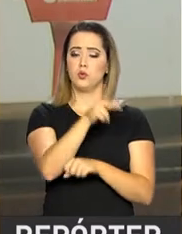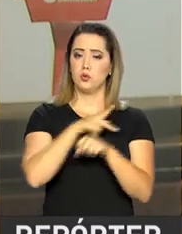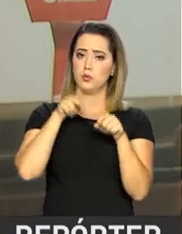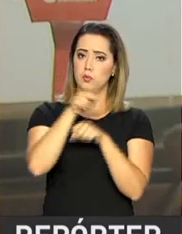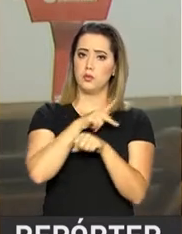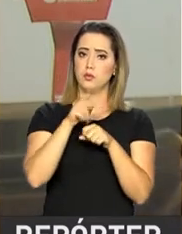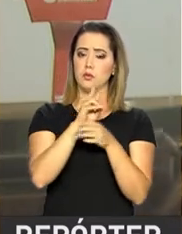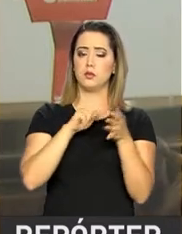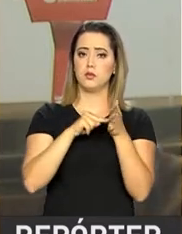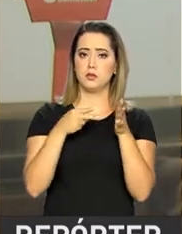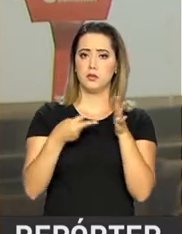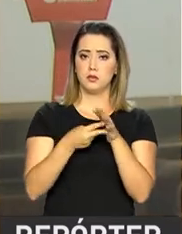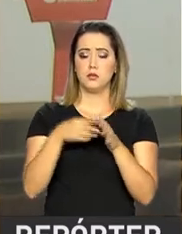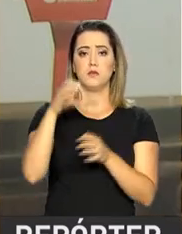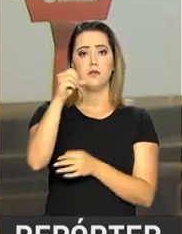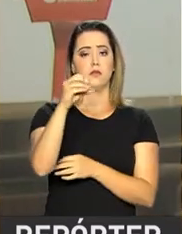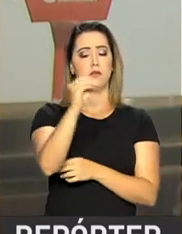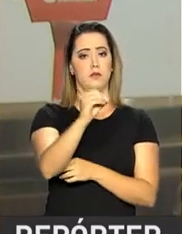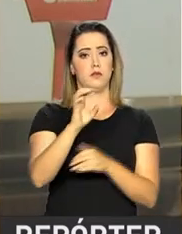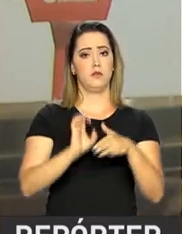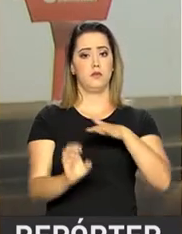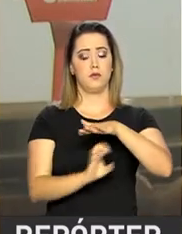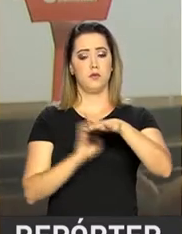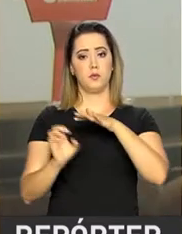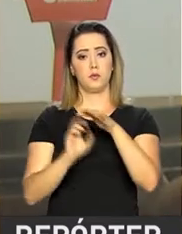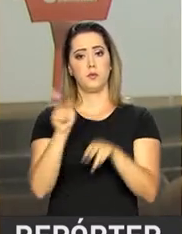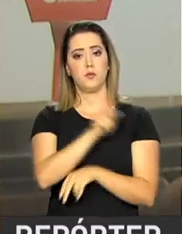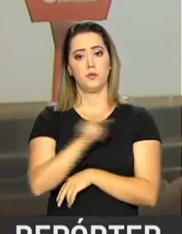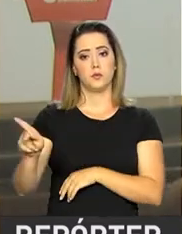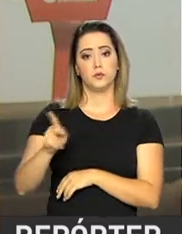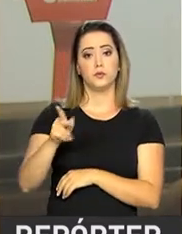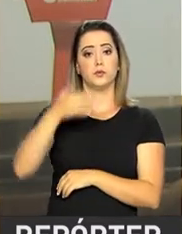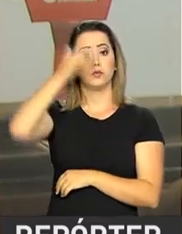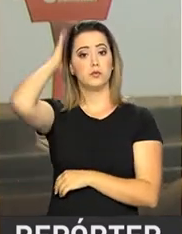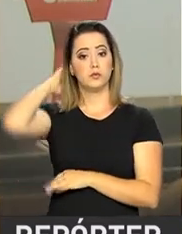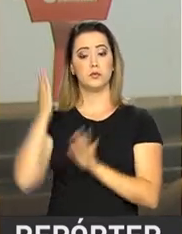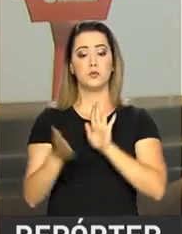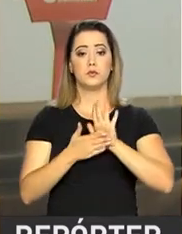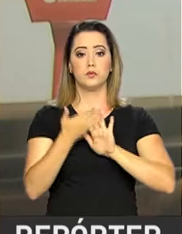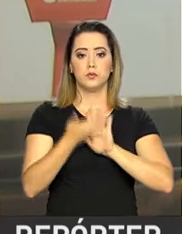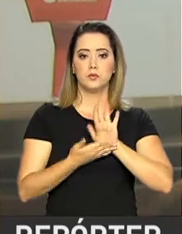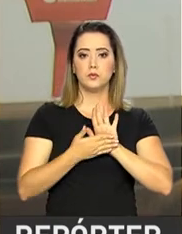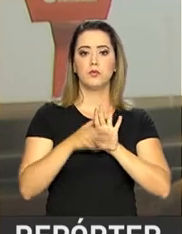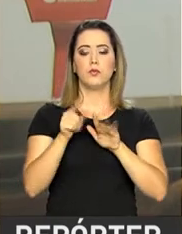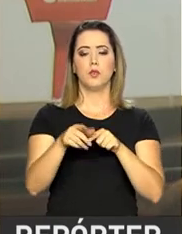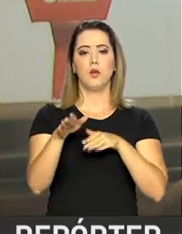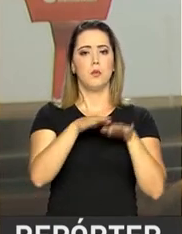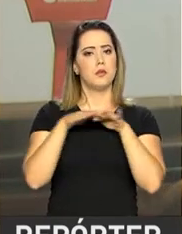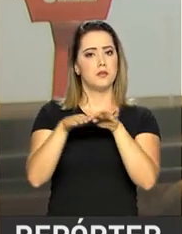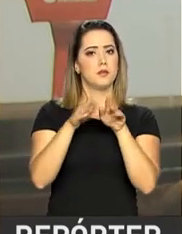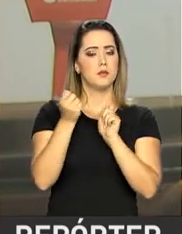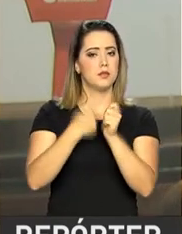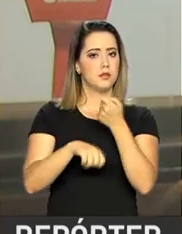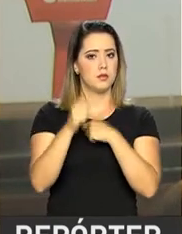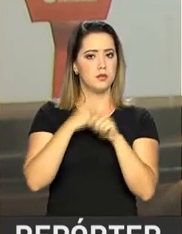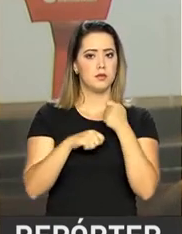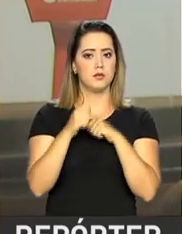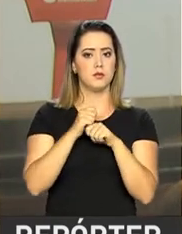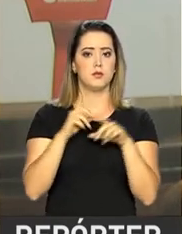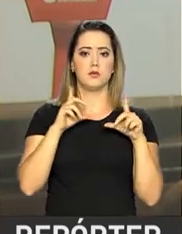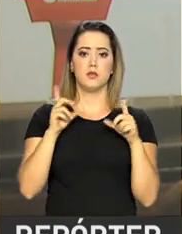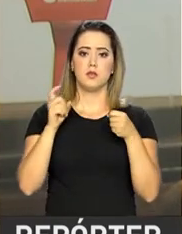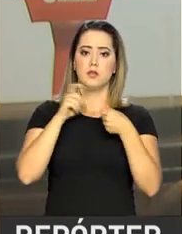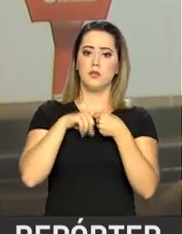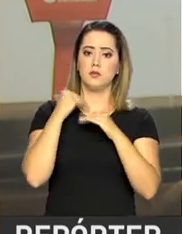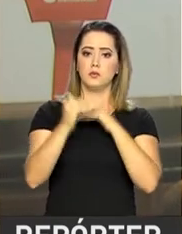de 90 empresas o presidente michel temer vai apresentar as medidas propostas pelo governo para a estabilização da economia ea retomada